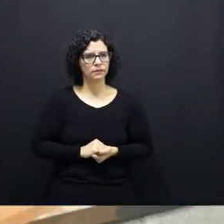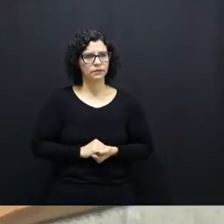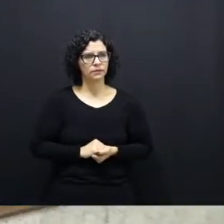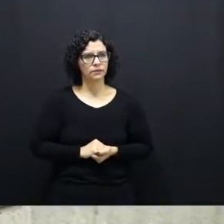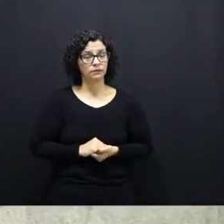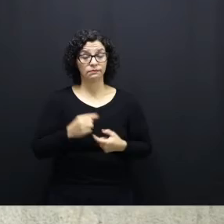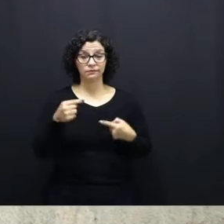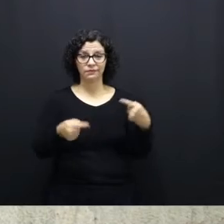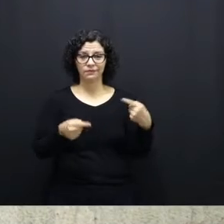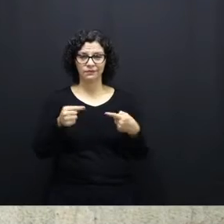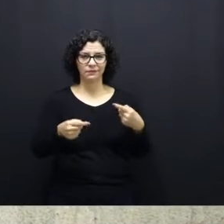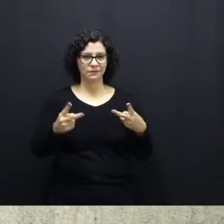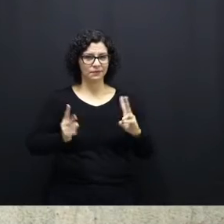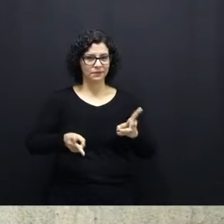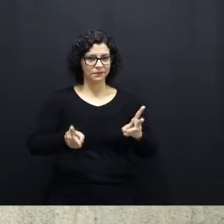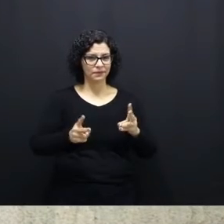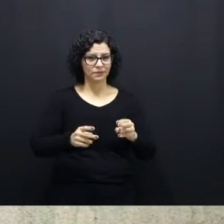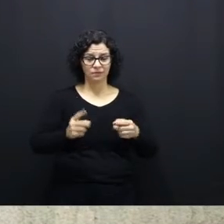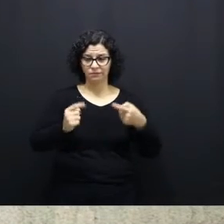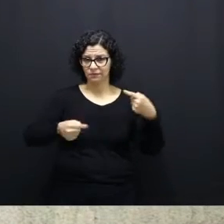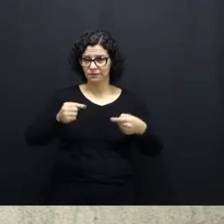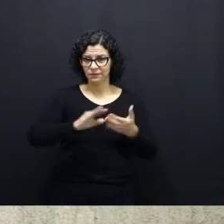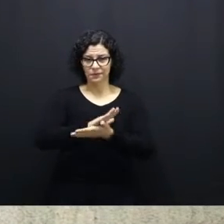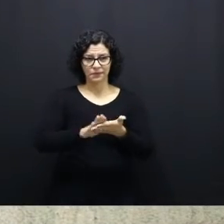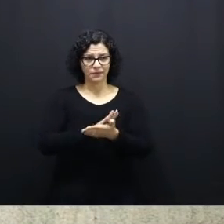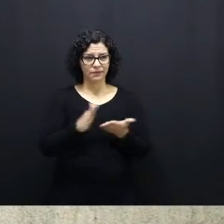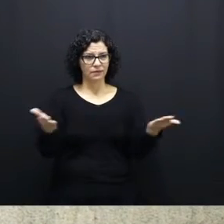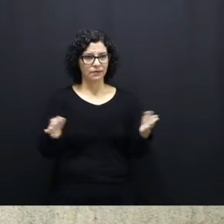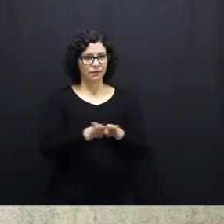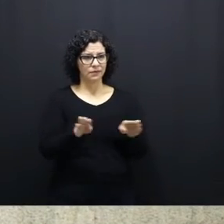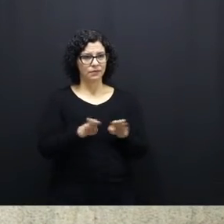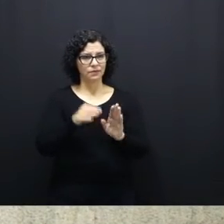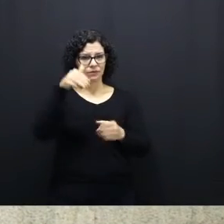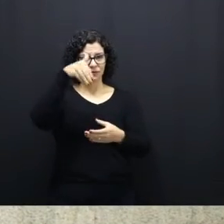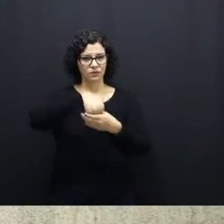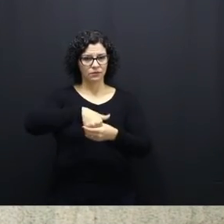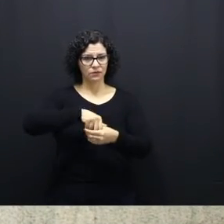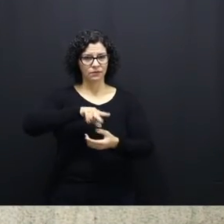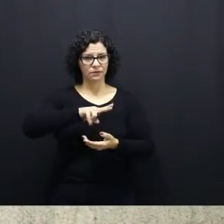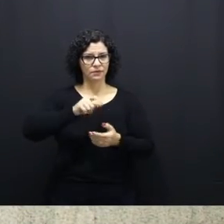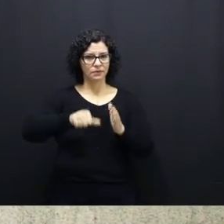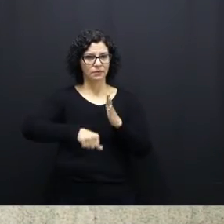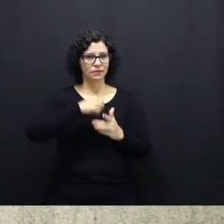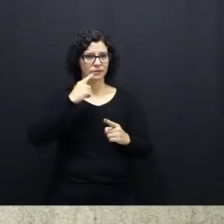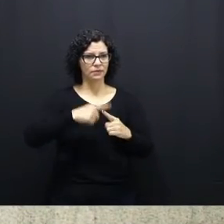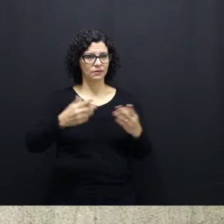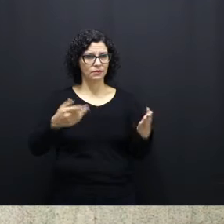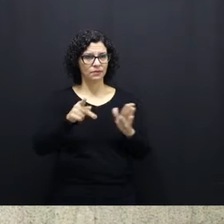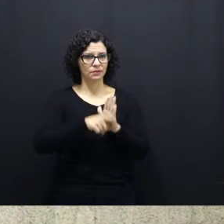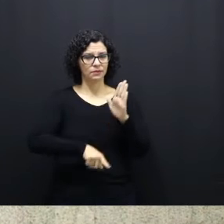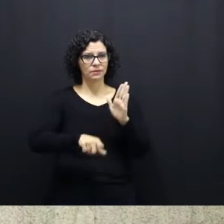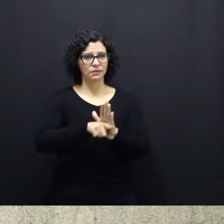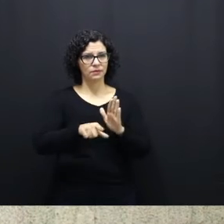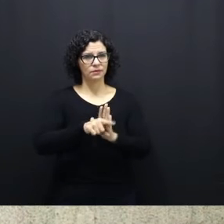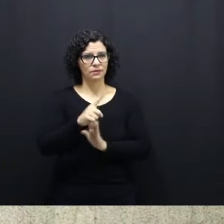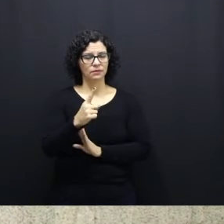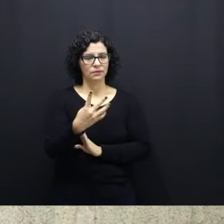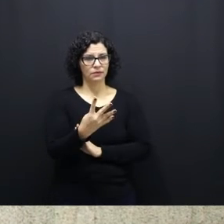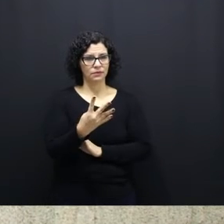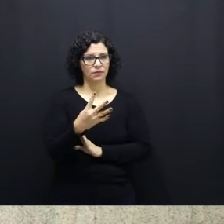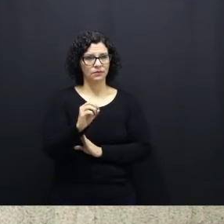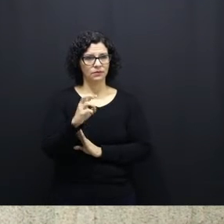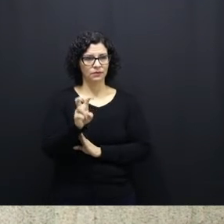permanecer discussão não havendo uma discussão então neste momento passamos a votação em primeiro turno ao projeto de lei de número